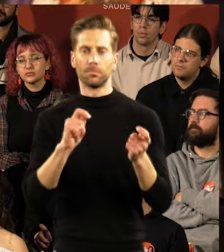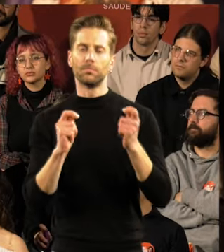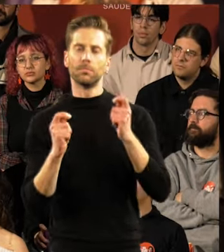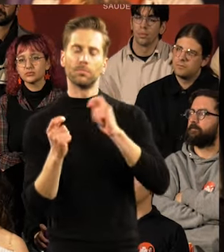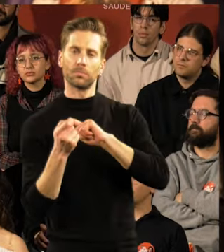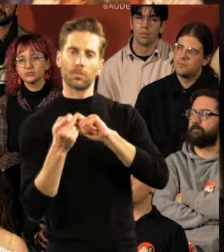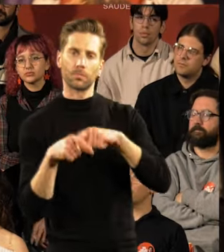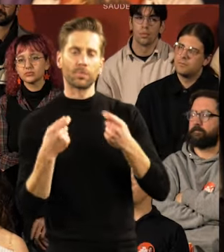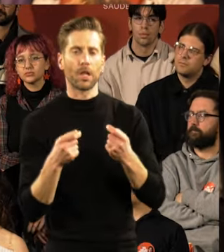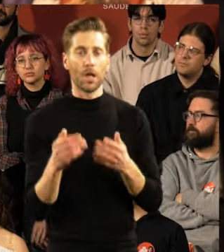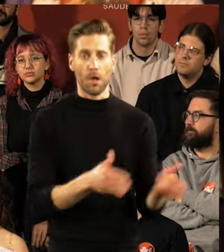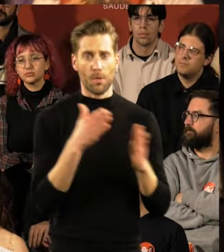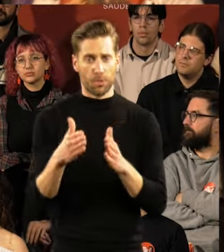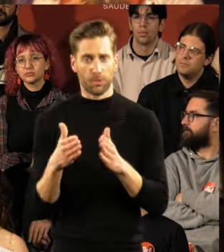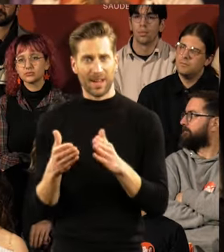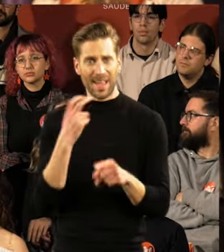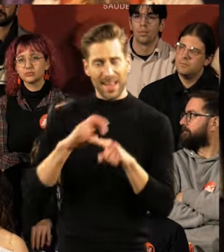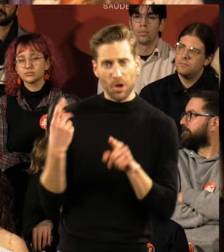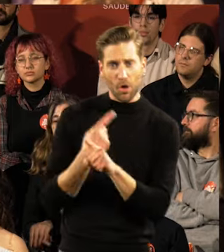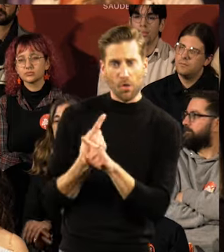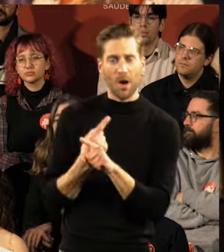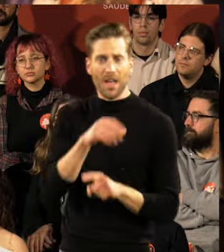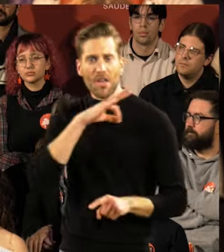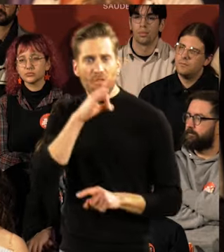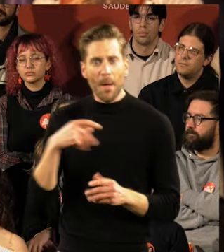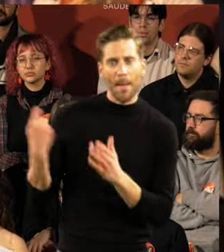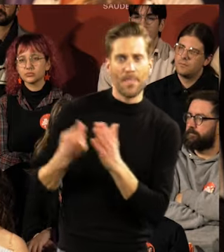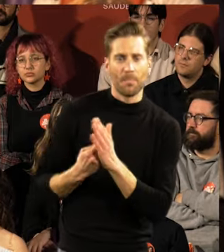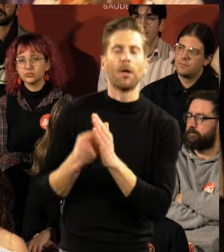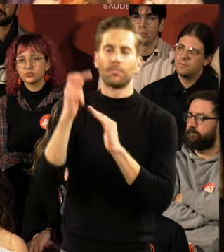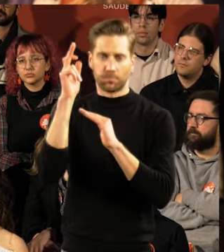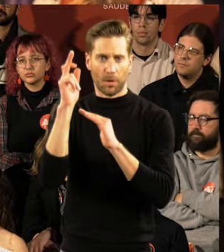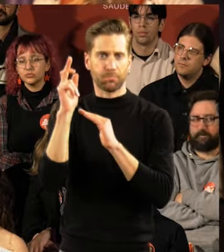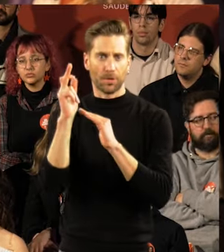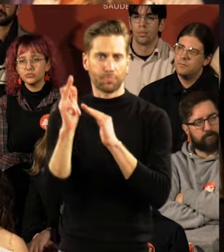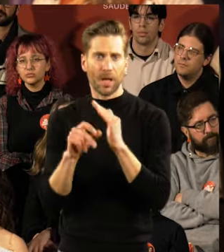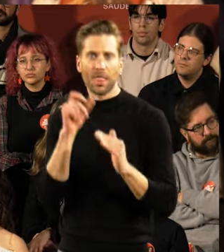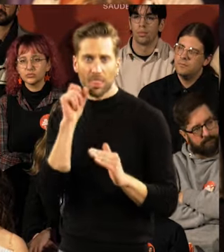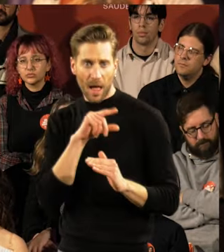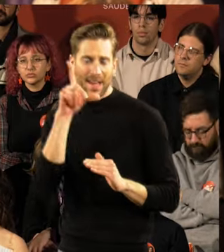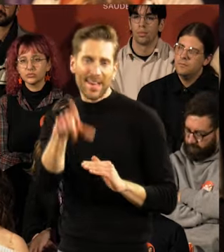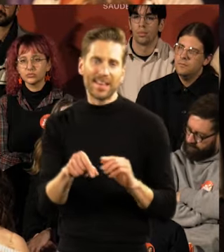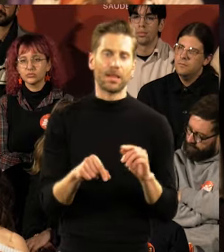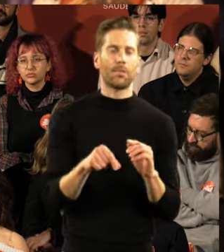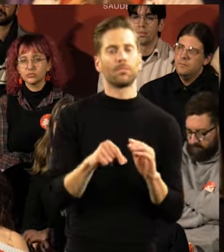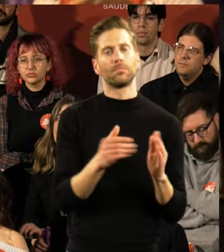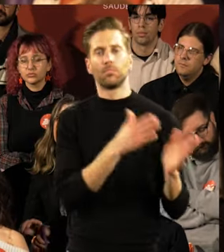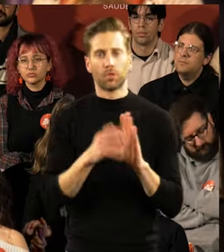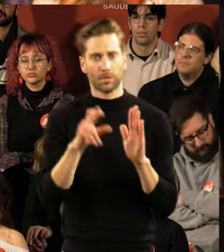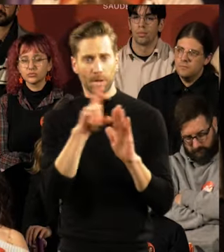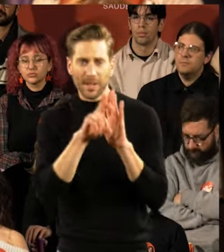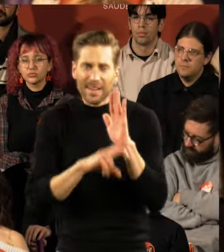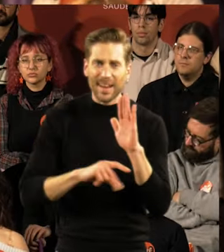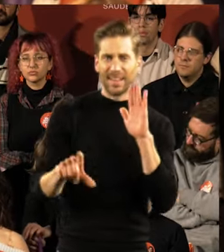mesmo tempo, reduzir custos energéticos das famílias e, ao mesmo tempo, financiar políticas e melhores políticas de